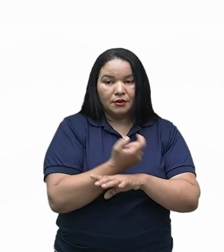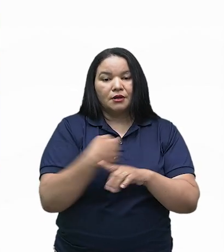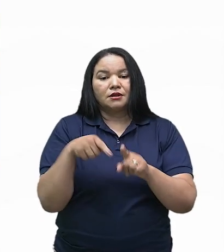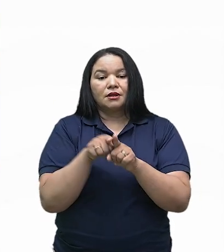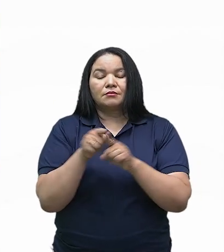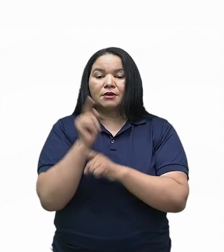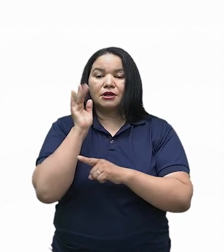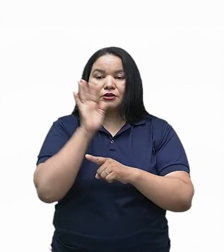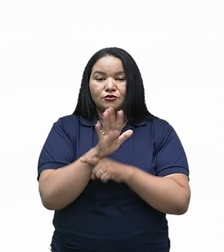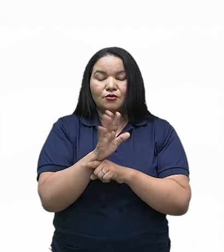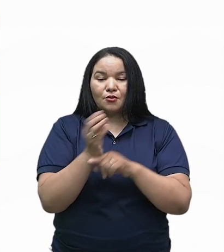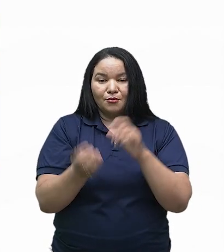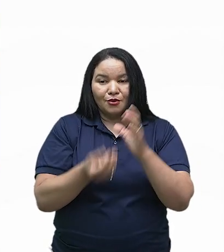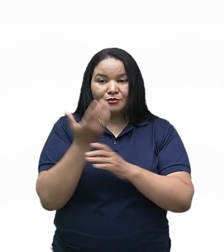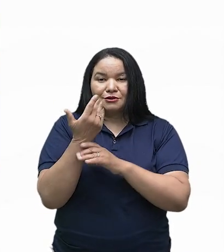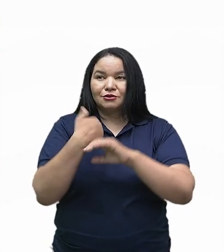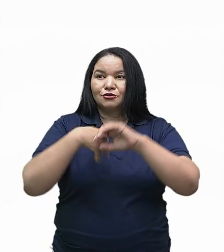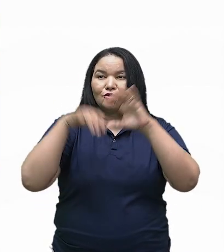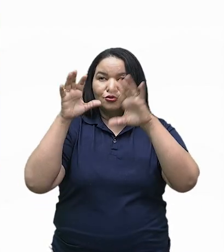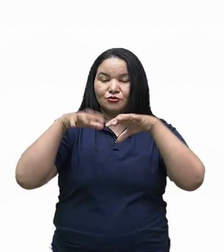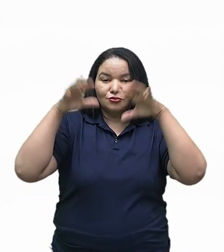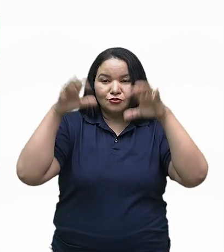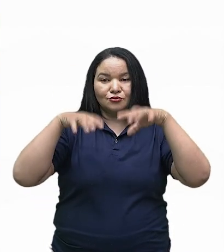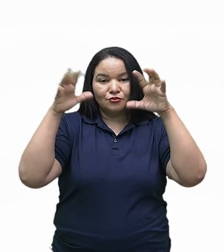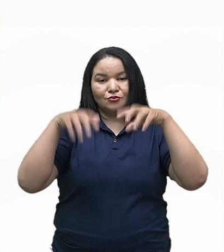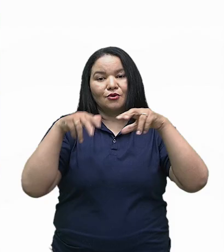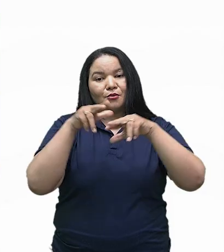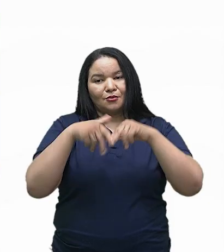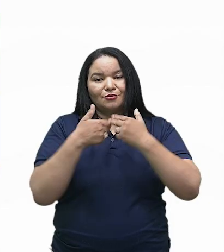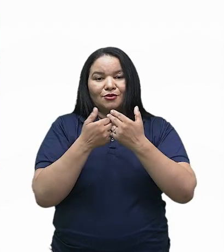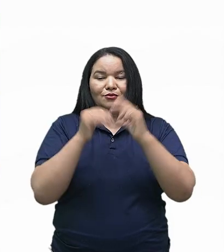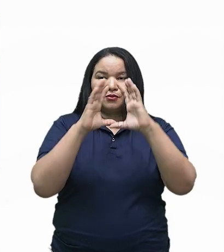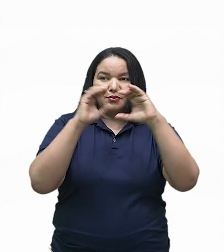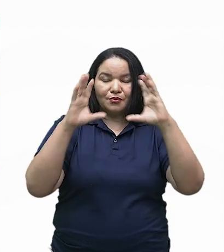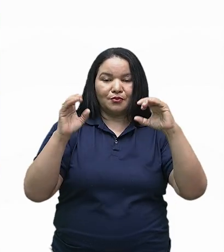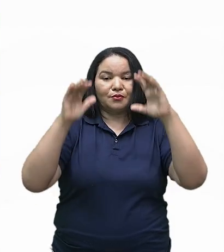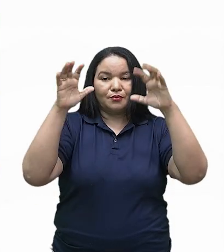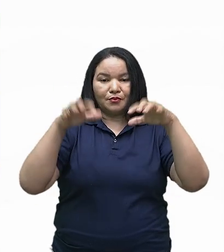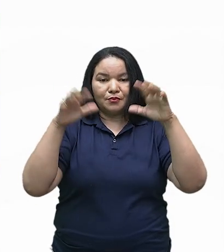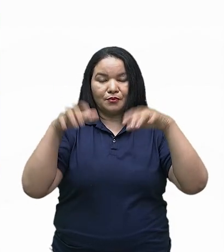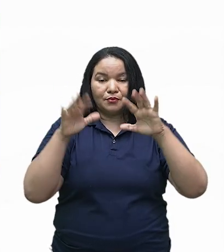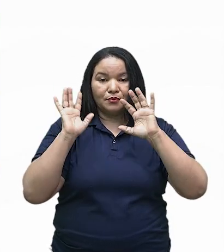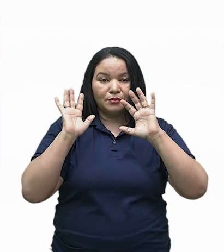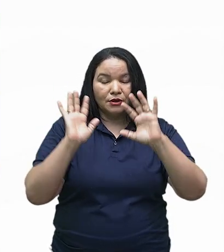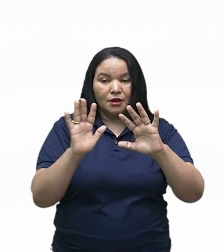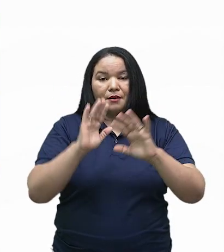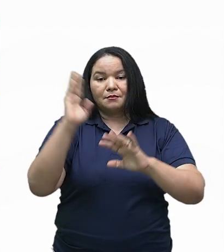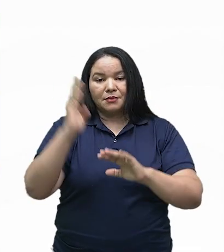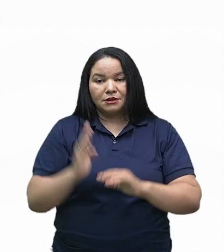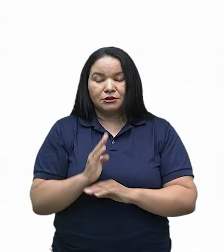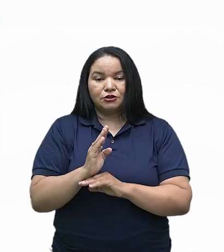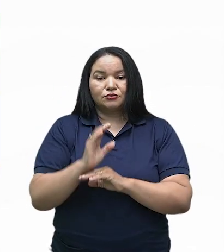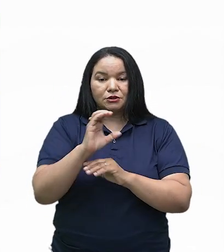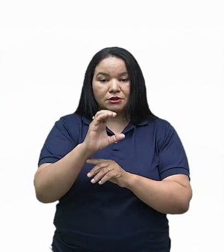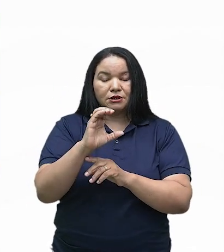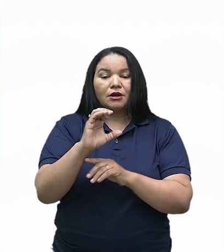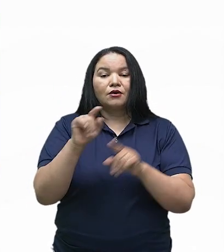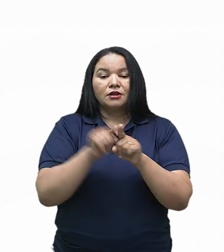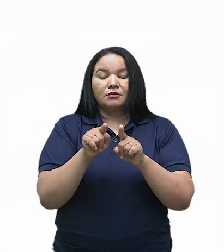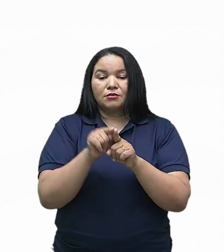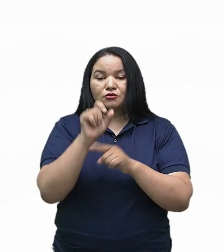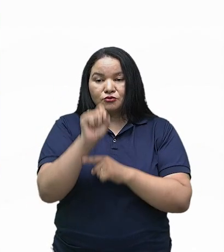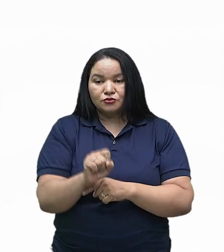auxilia na produção de chuvas através dos rios voadores, o que garante chuvas para o Brasil Central e Sul, além dos